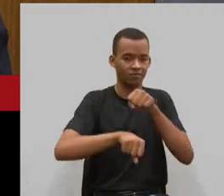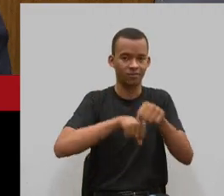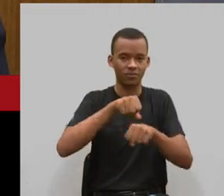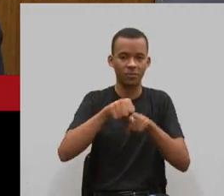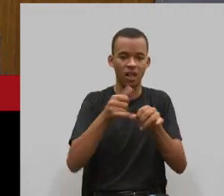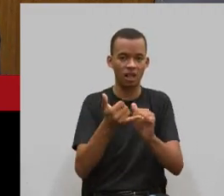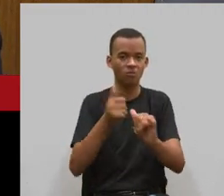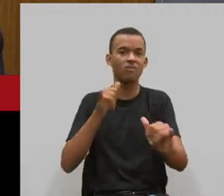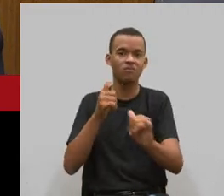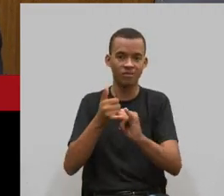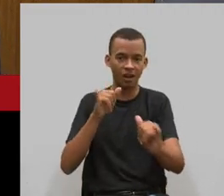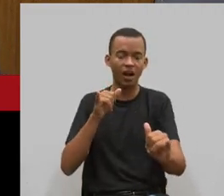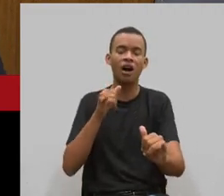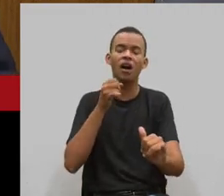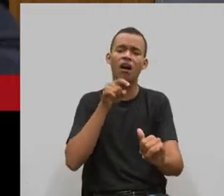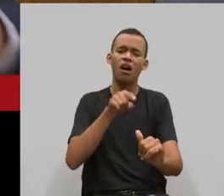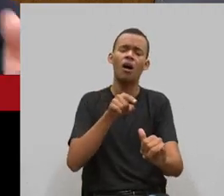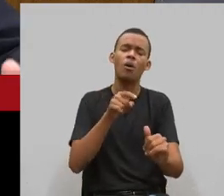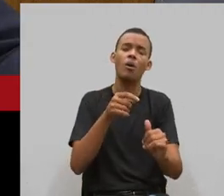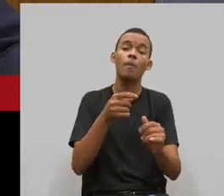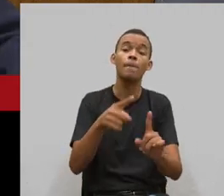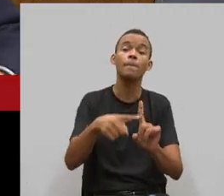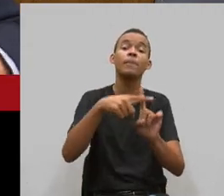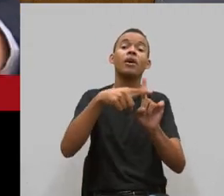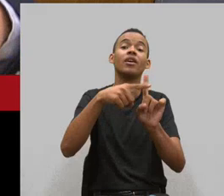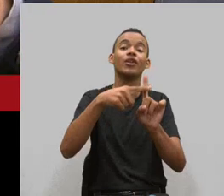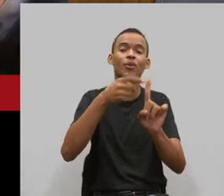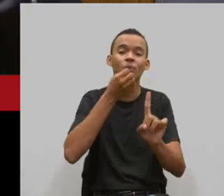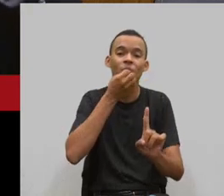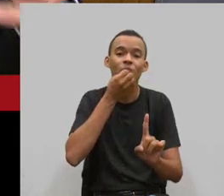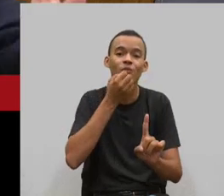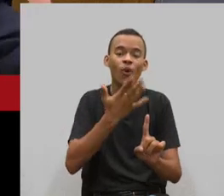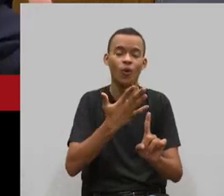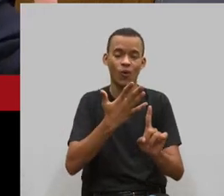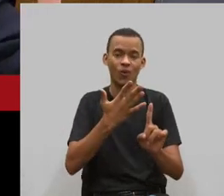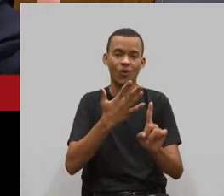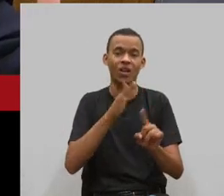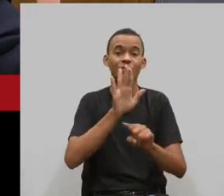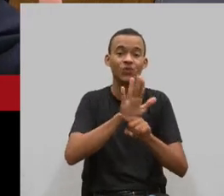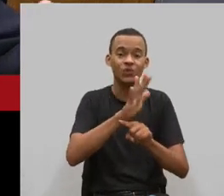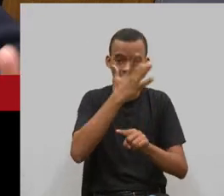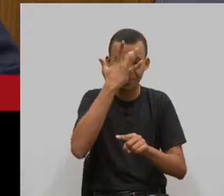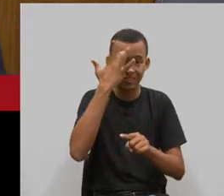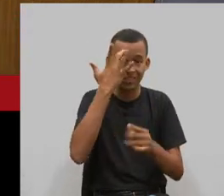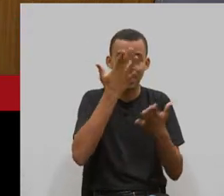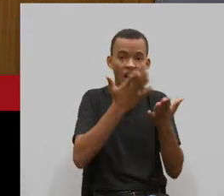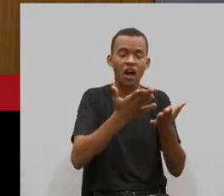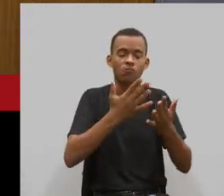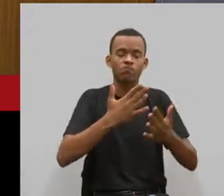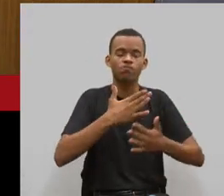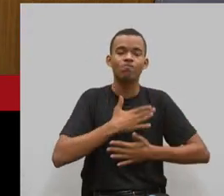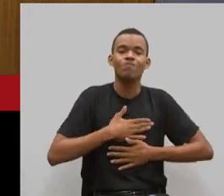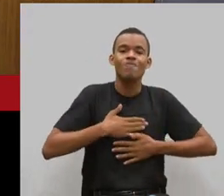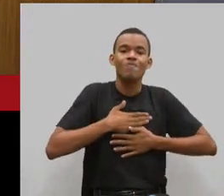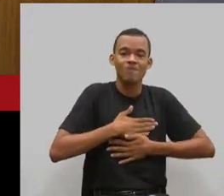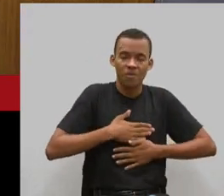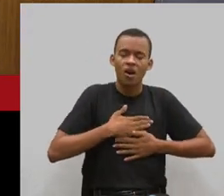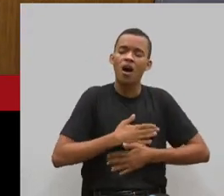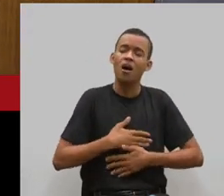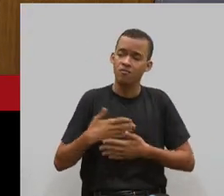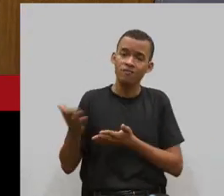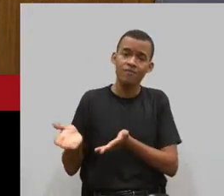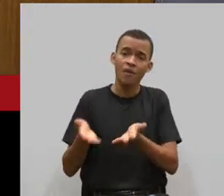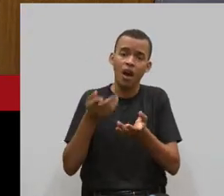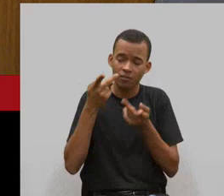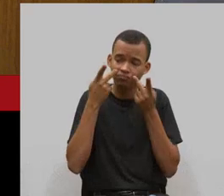prazeroso tanto que a pessoa quer fazer e se sente mais disposta a tá fazendo eh Então é isso